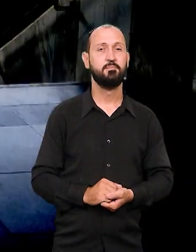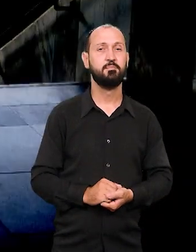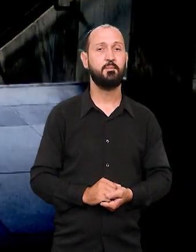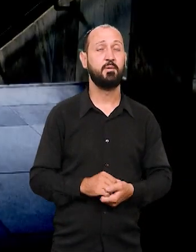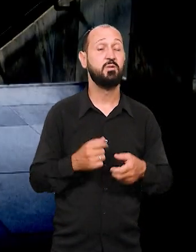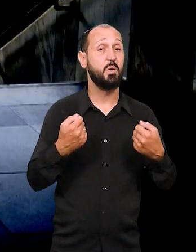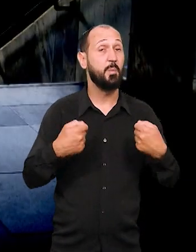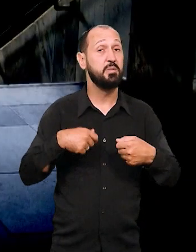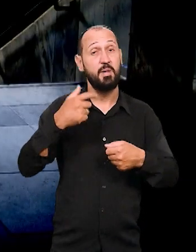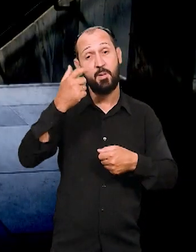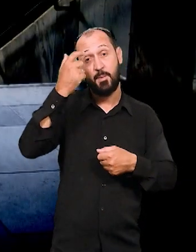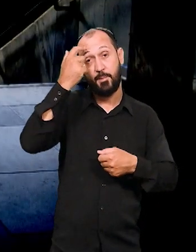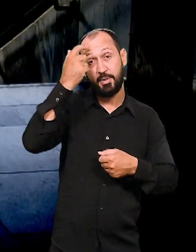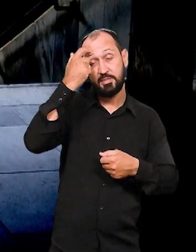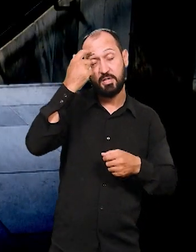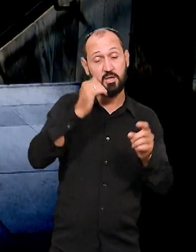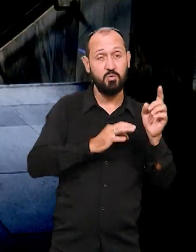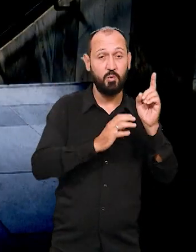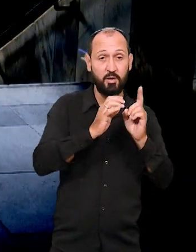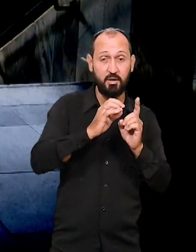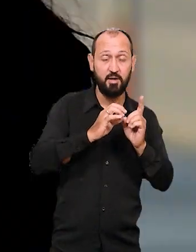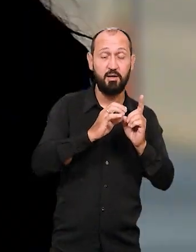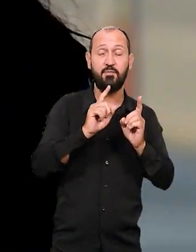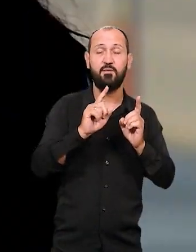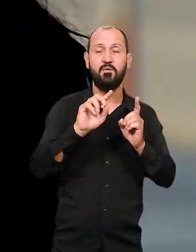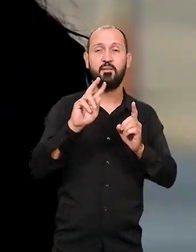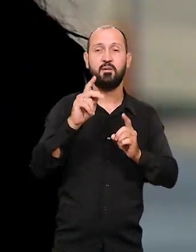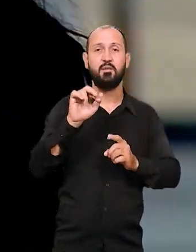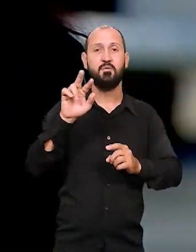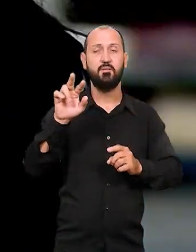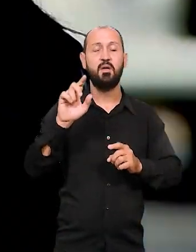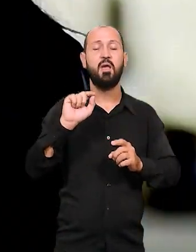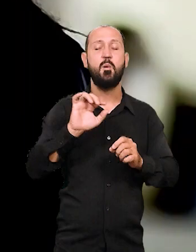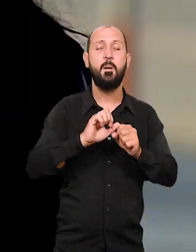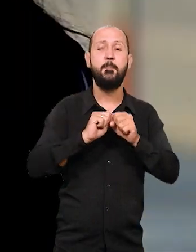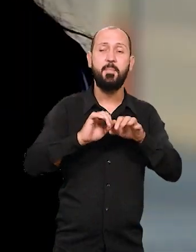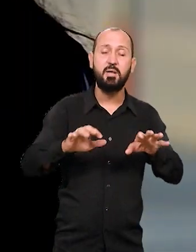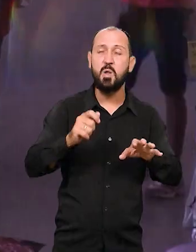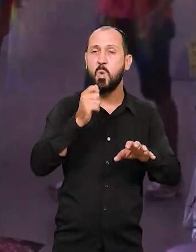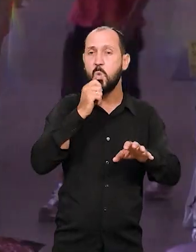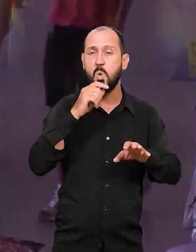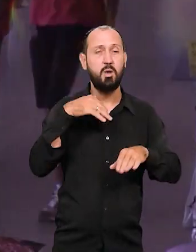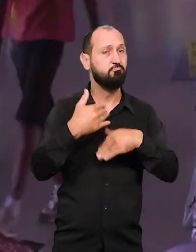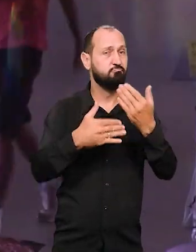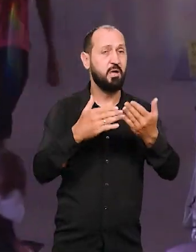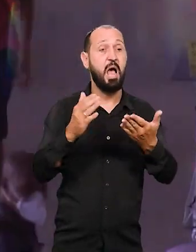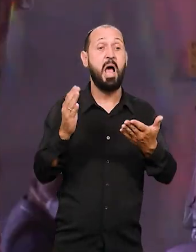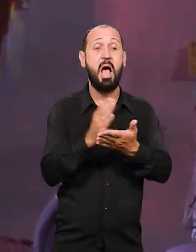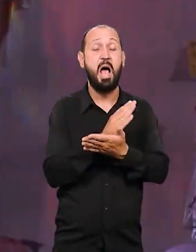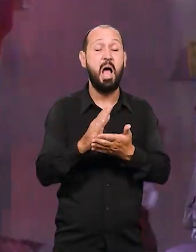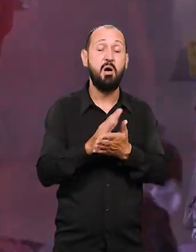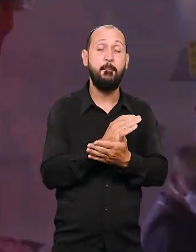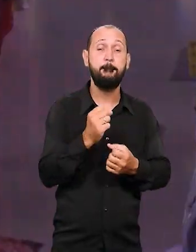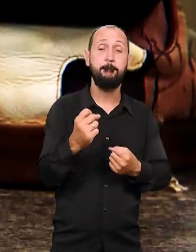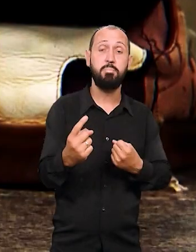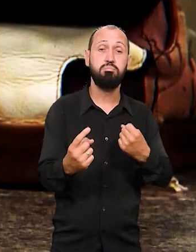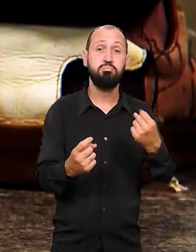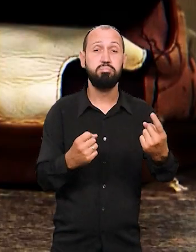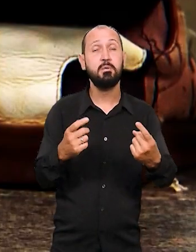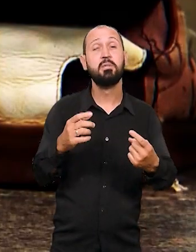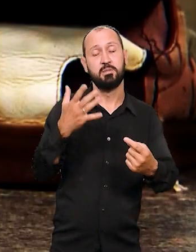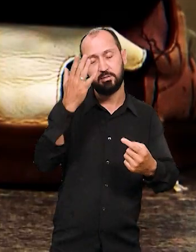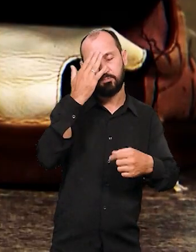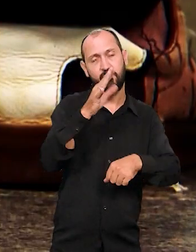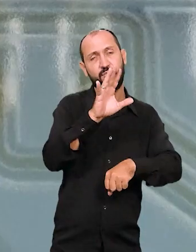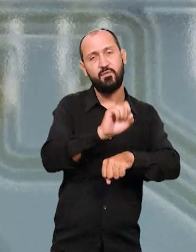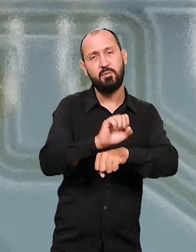A gente precisa pensar no HIV/AIDS como uma pandemia não superada. A gente sabe que algumas pessoas ainda